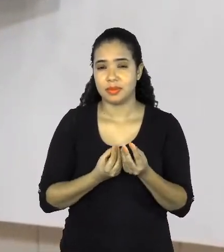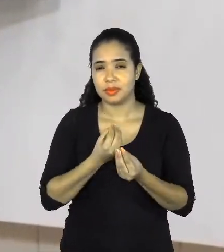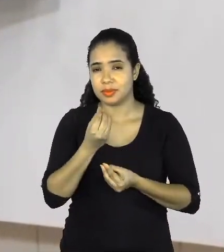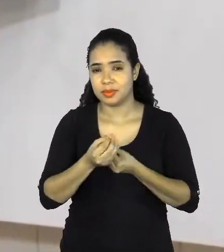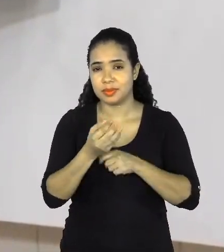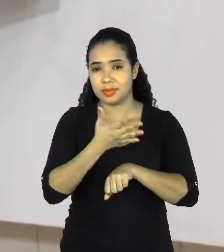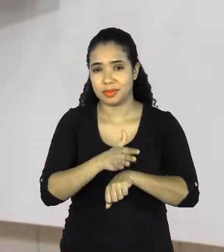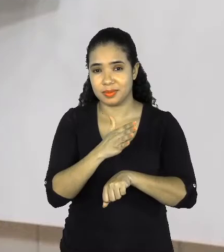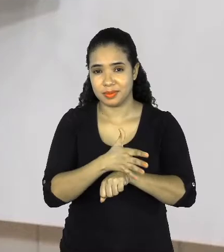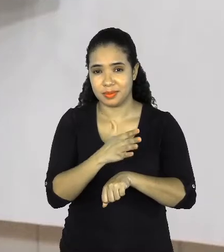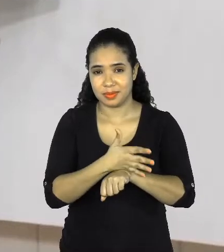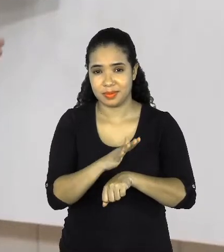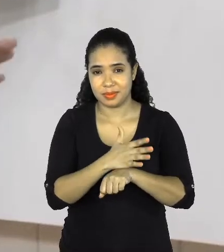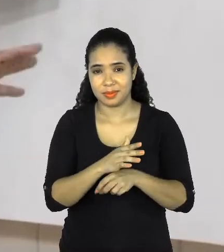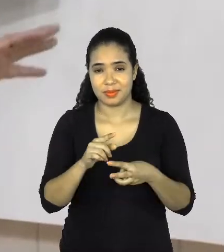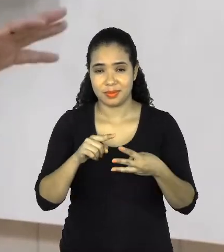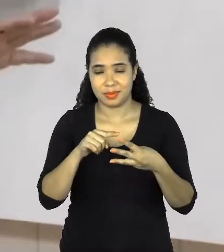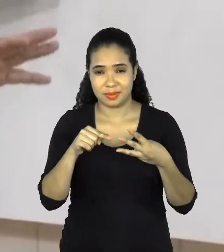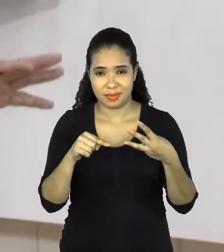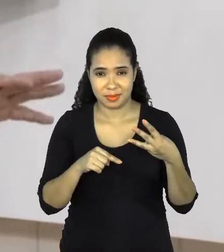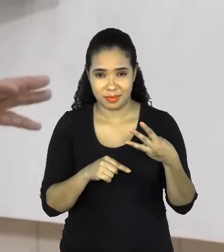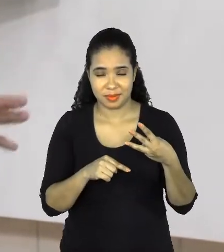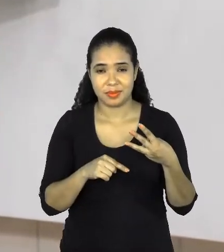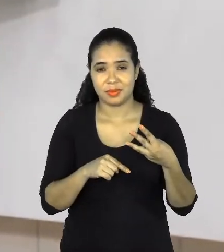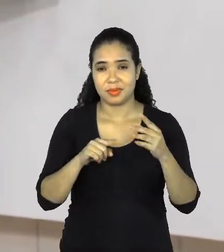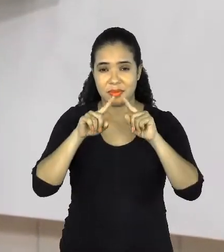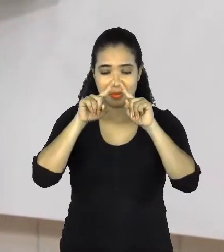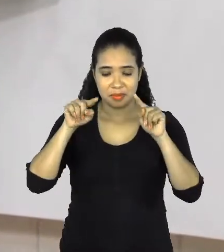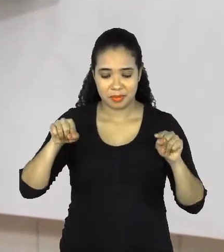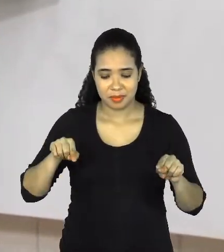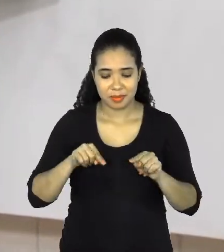conteúdo. Ok? Aqui foram meros